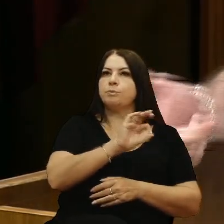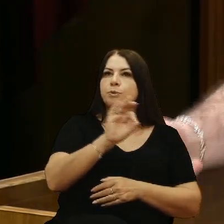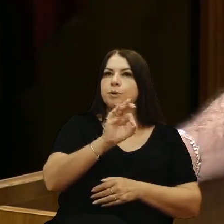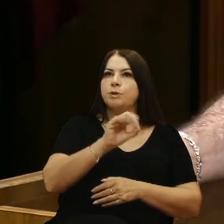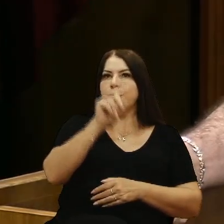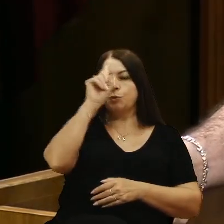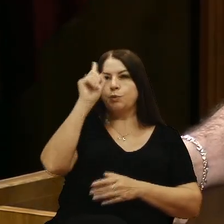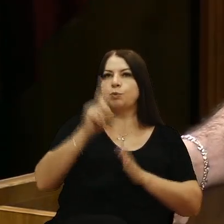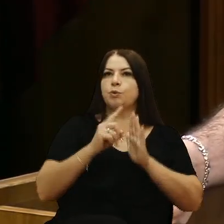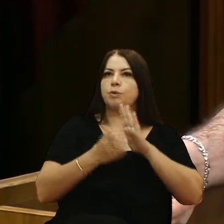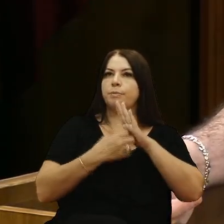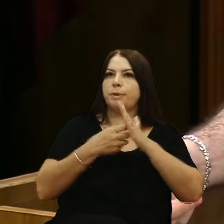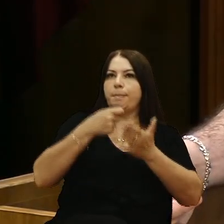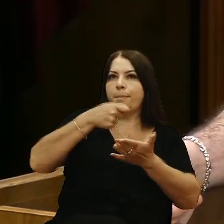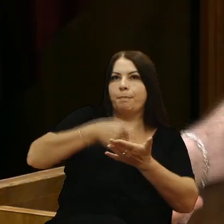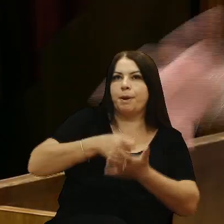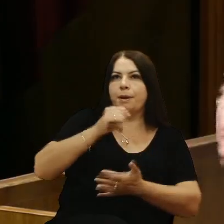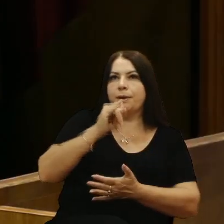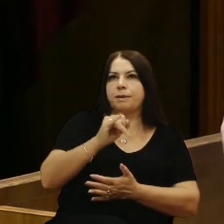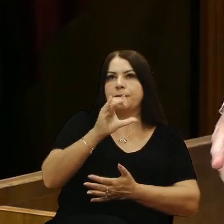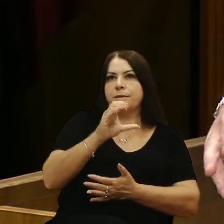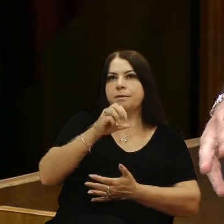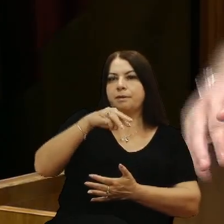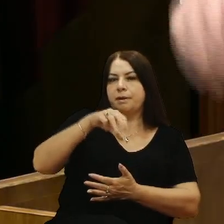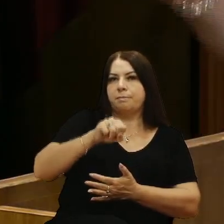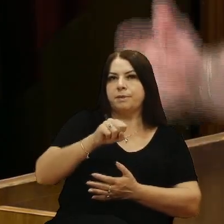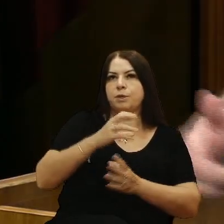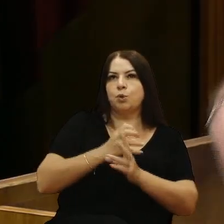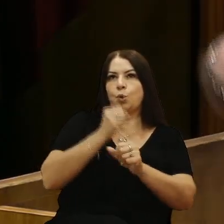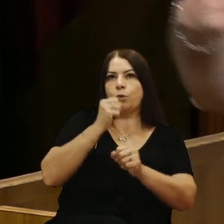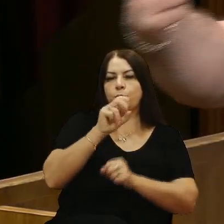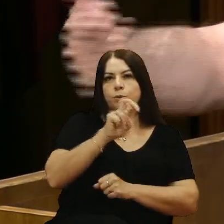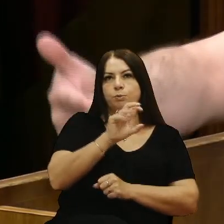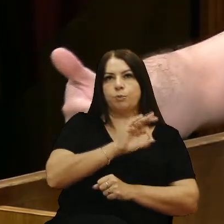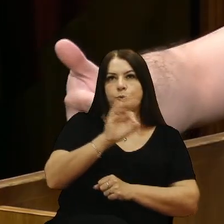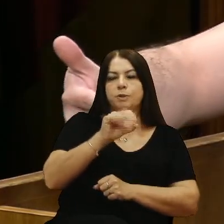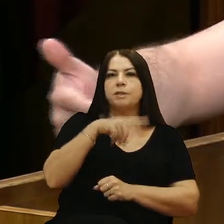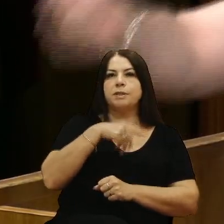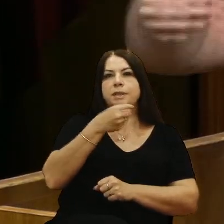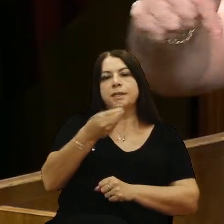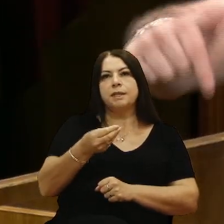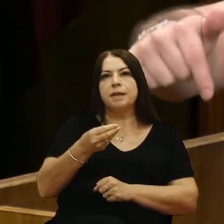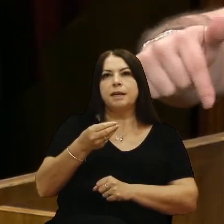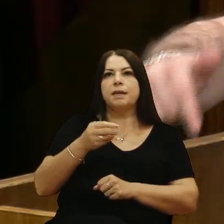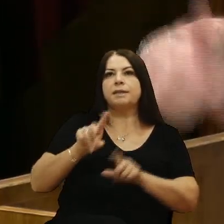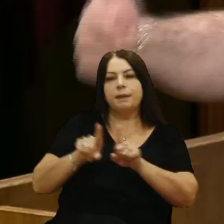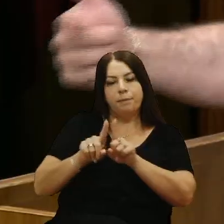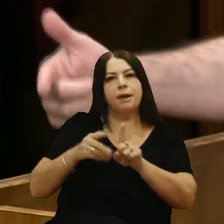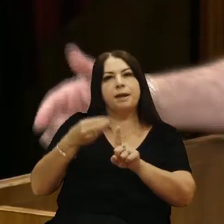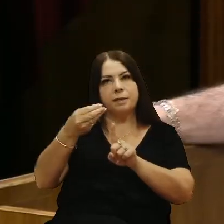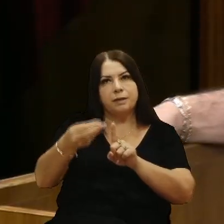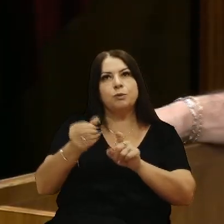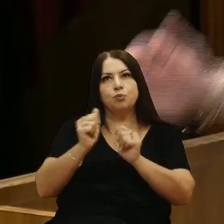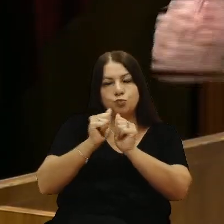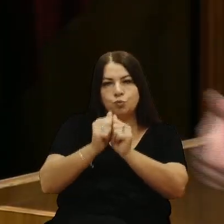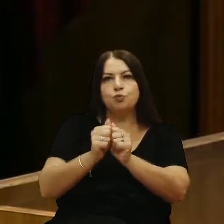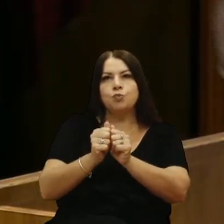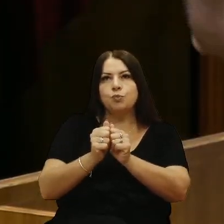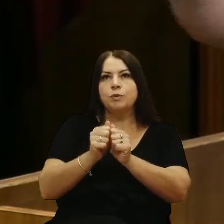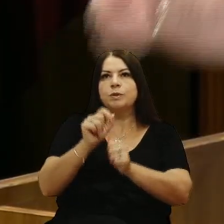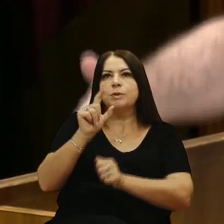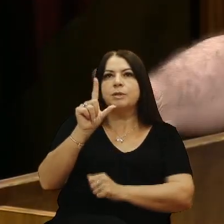já paga de ICMS, da sua totalidade 5%, ele teria que dar uma contrapartida, ele tem que dar uma contrapartida